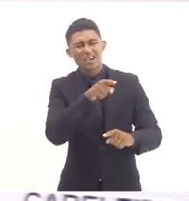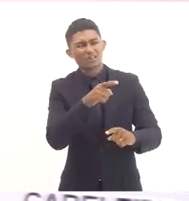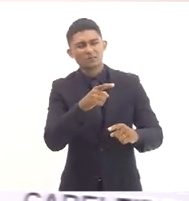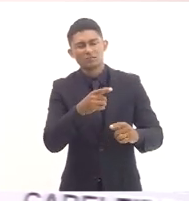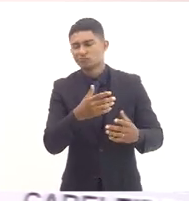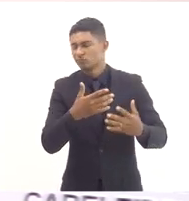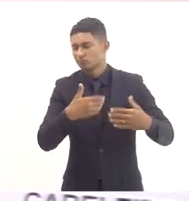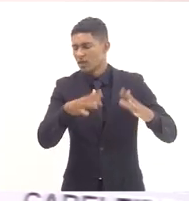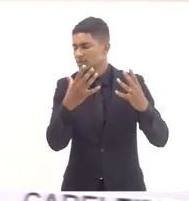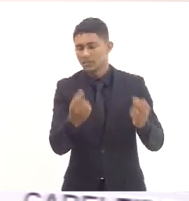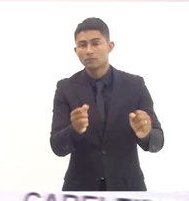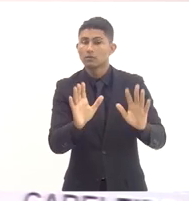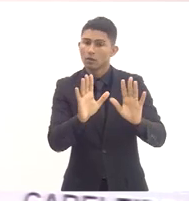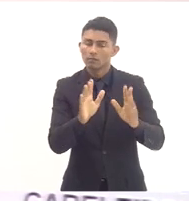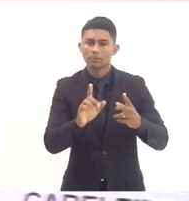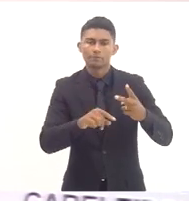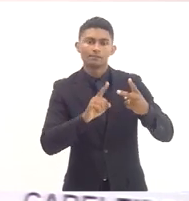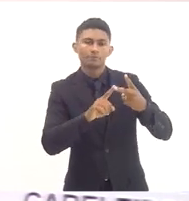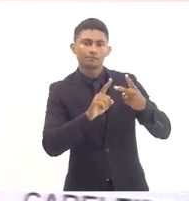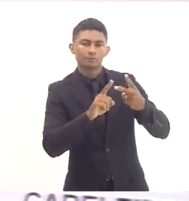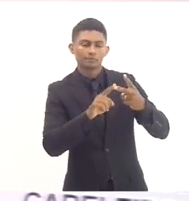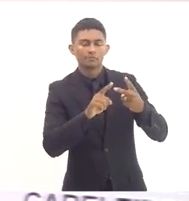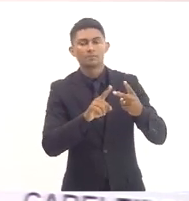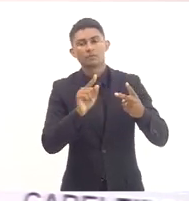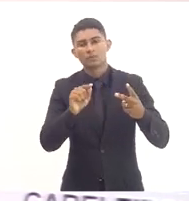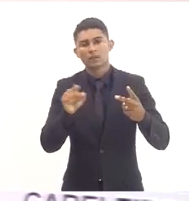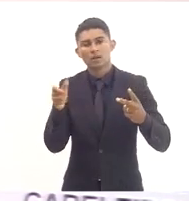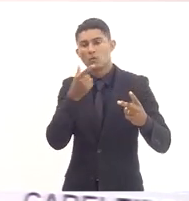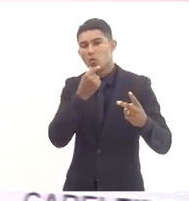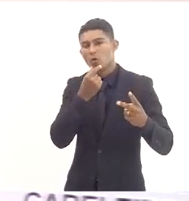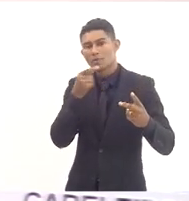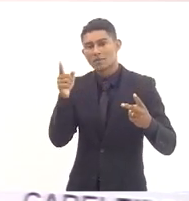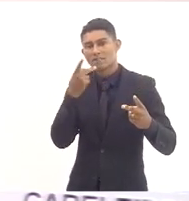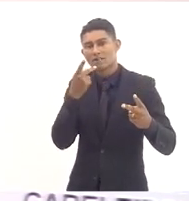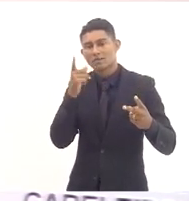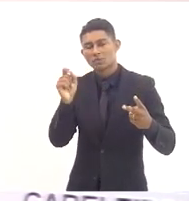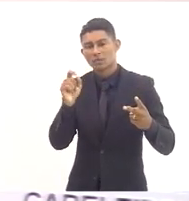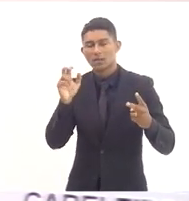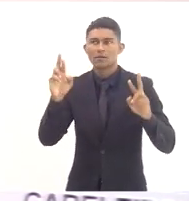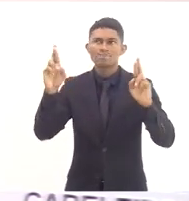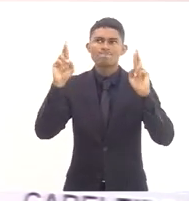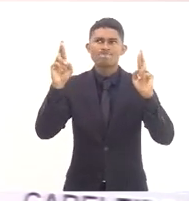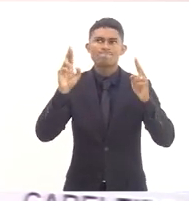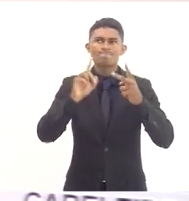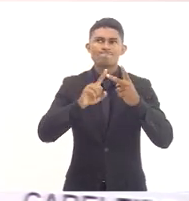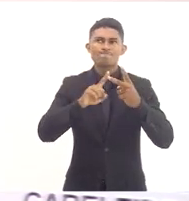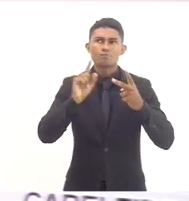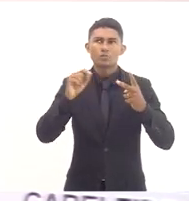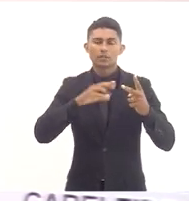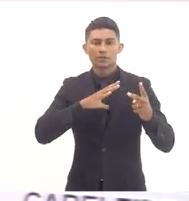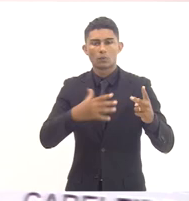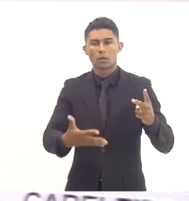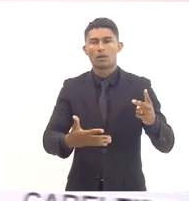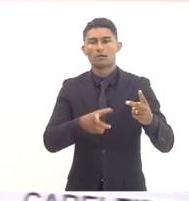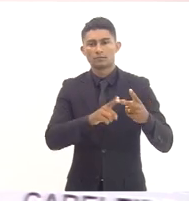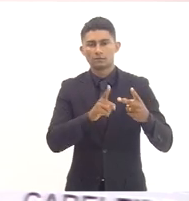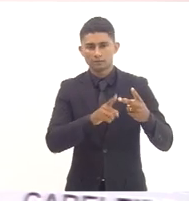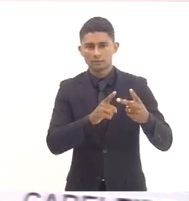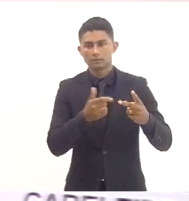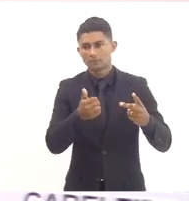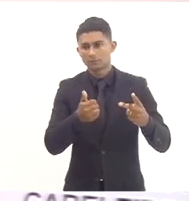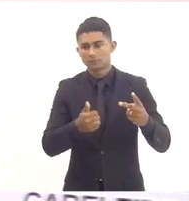Agostinho termina dizendo que a outra filha linda que a esperança tem EA coragem bom